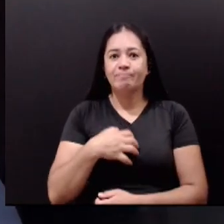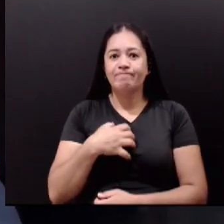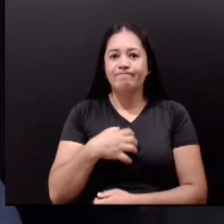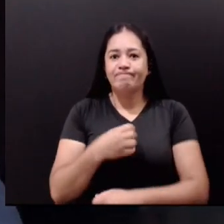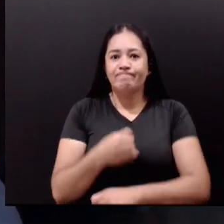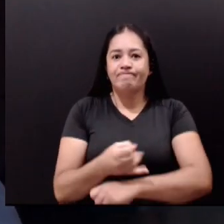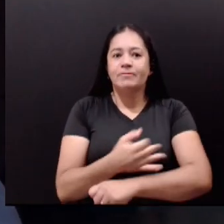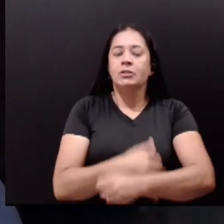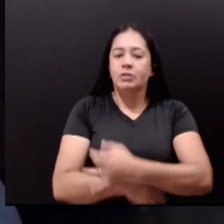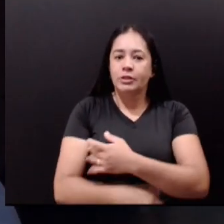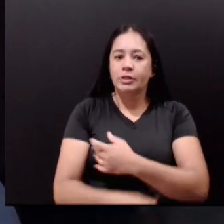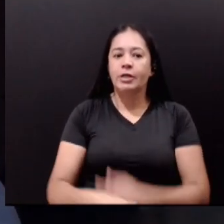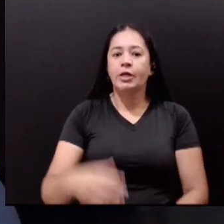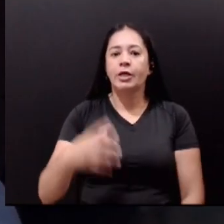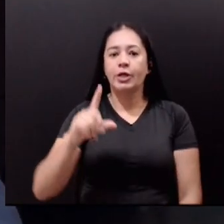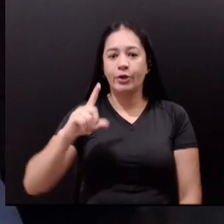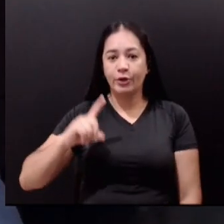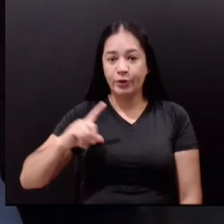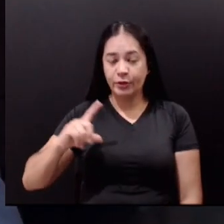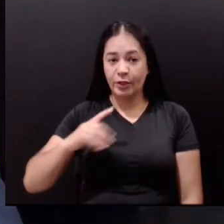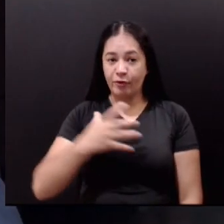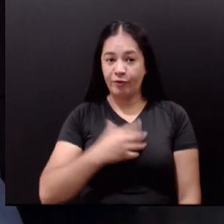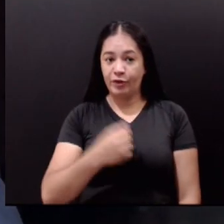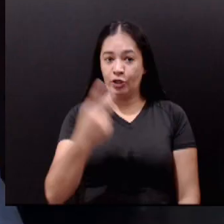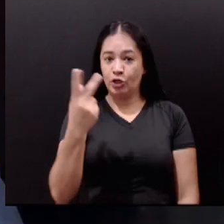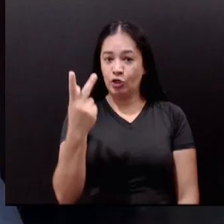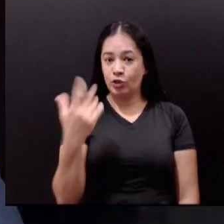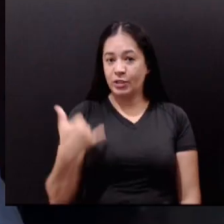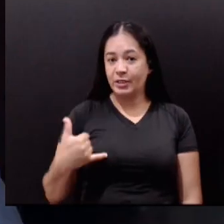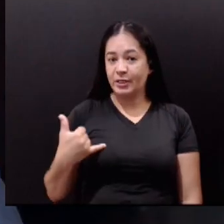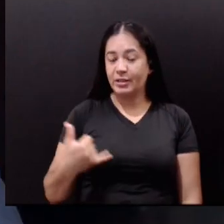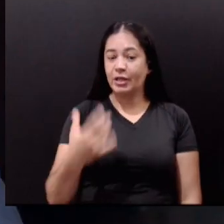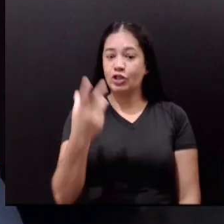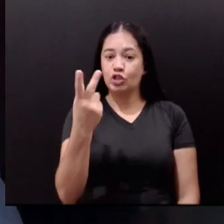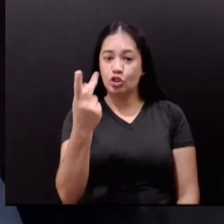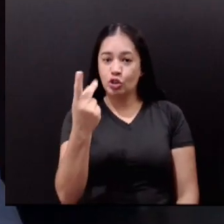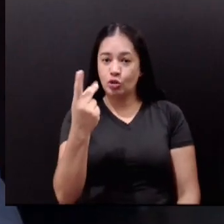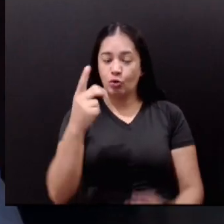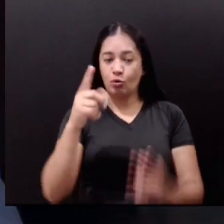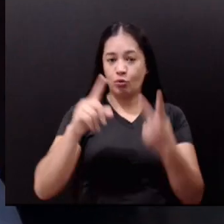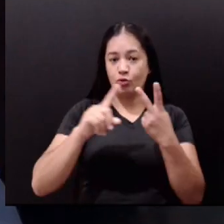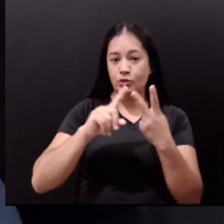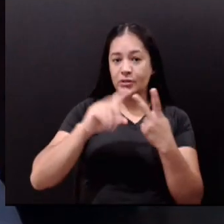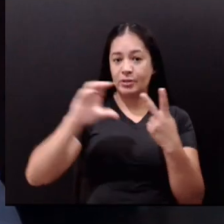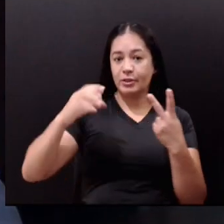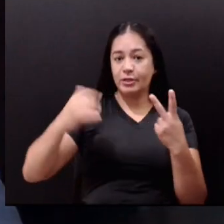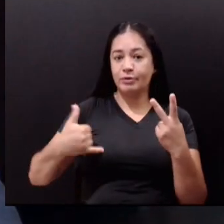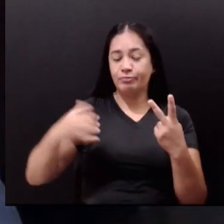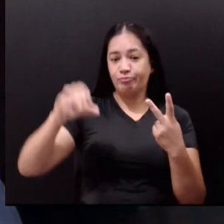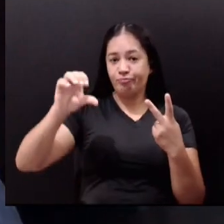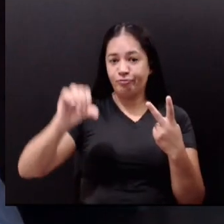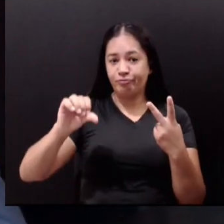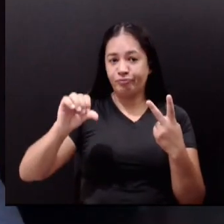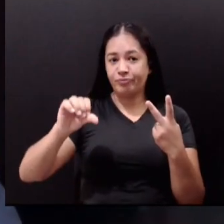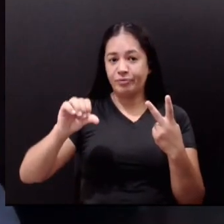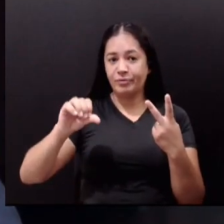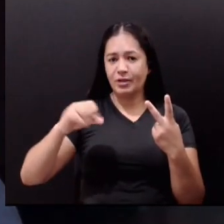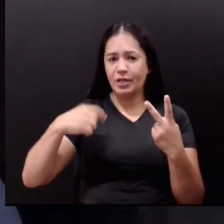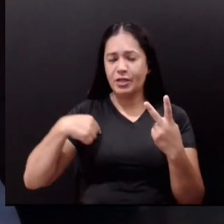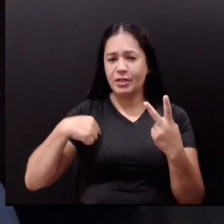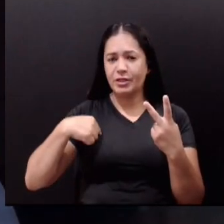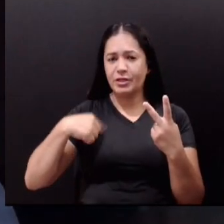filhos de 12 e 9 anos de idade, né, e pude rever muitas questões que, apesar